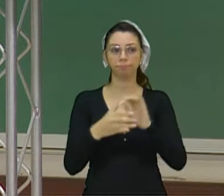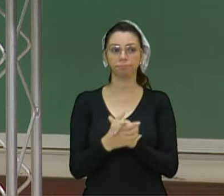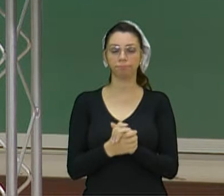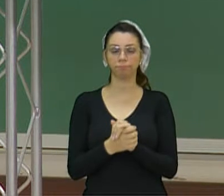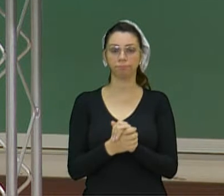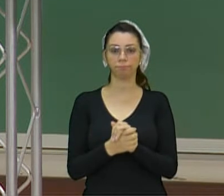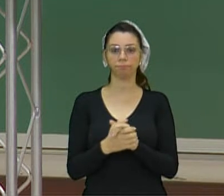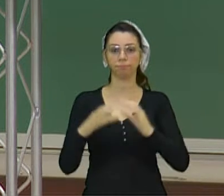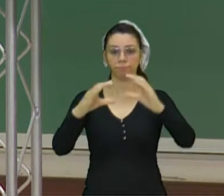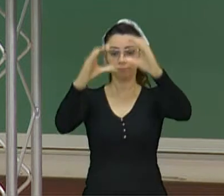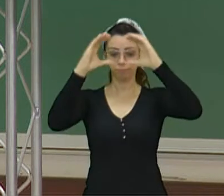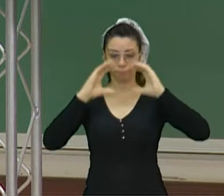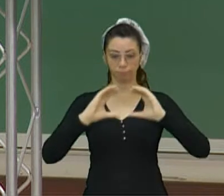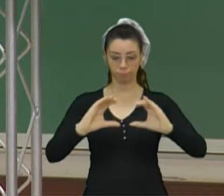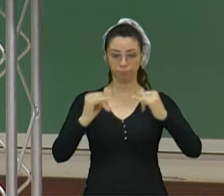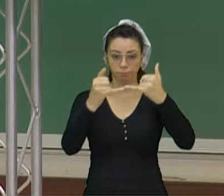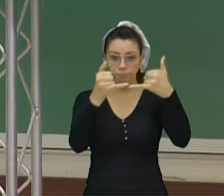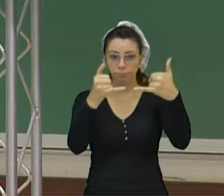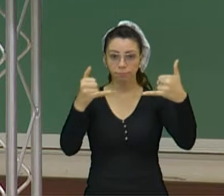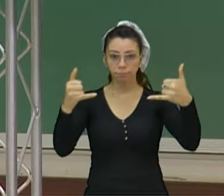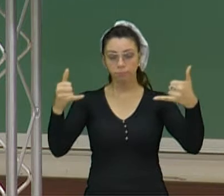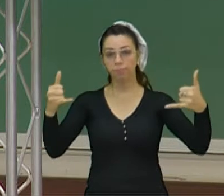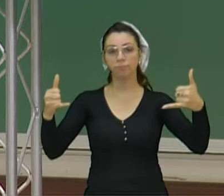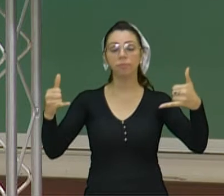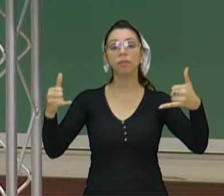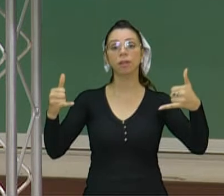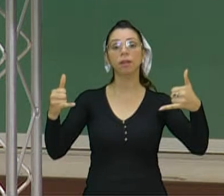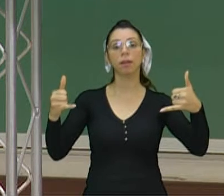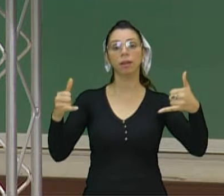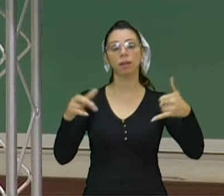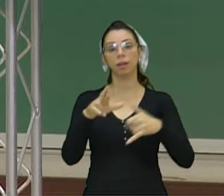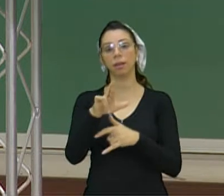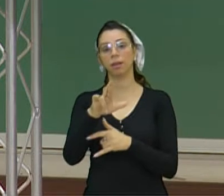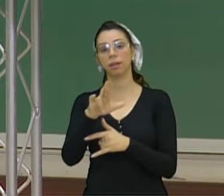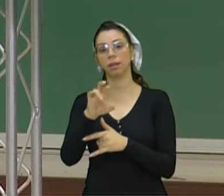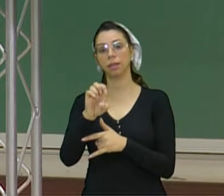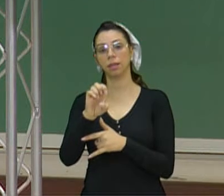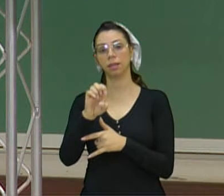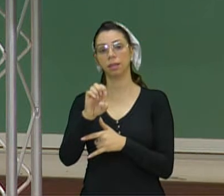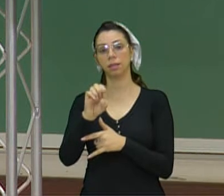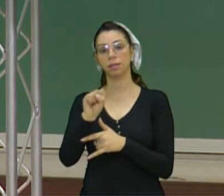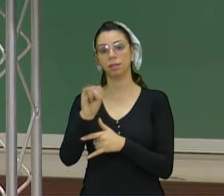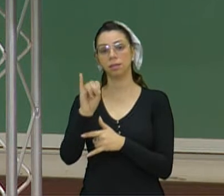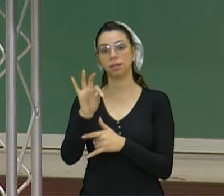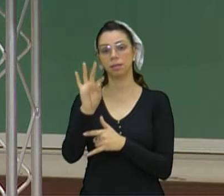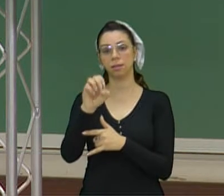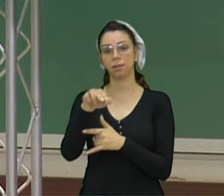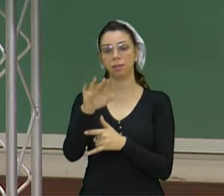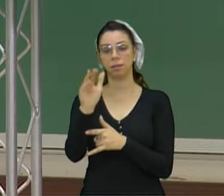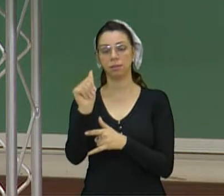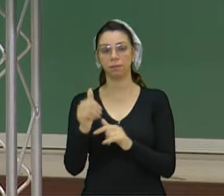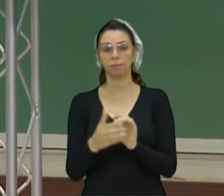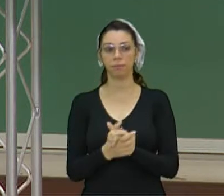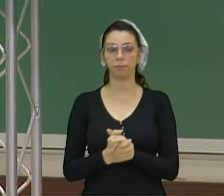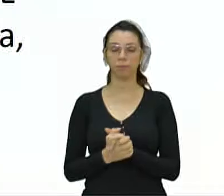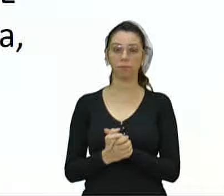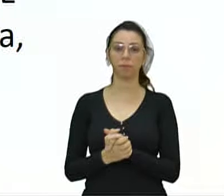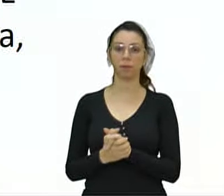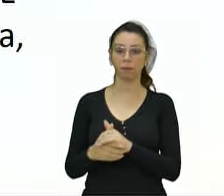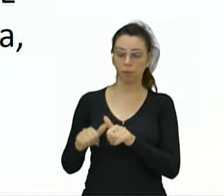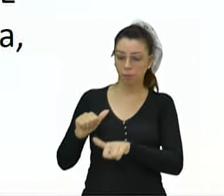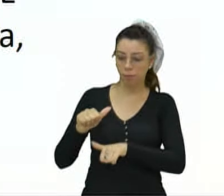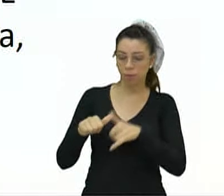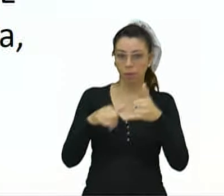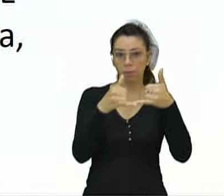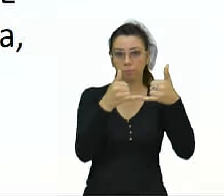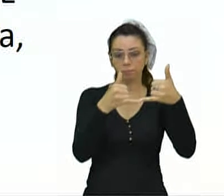aqui a tensão mais baixa ainda é a que chega às residências. O processo de transportar